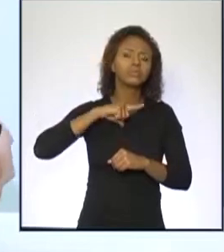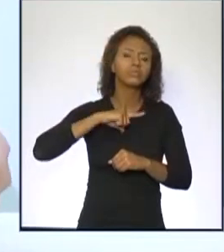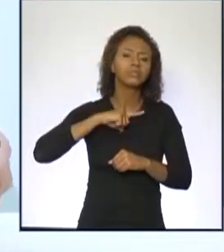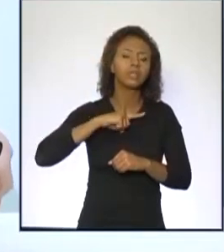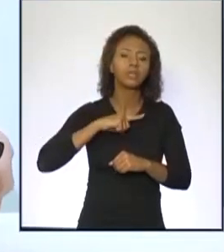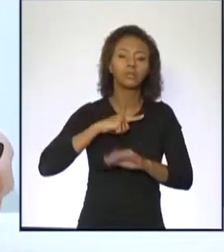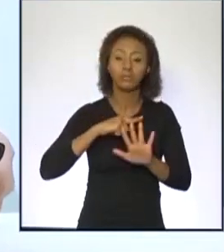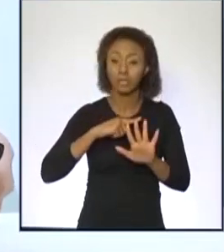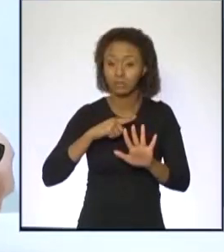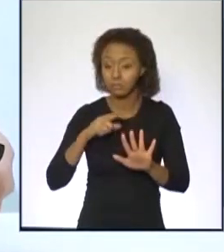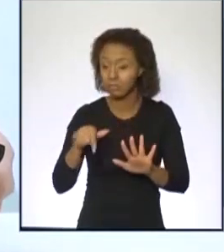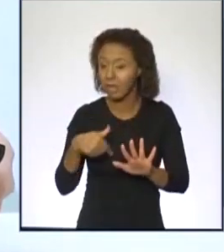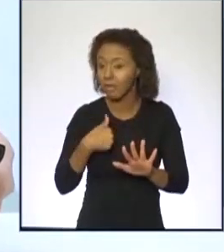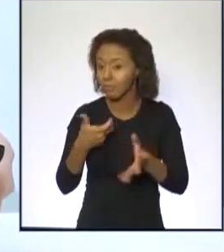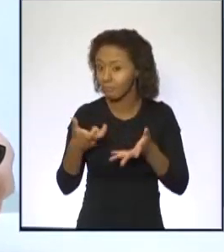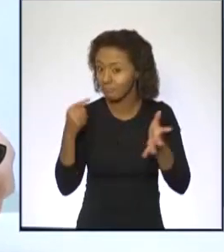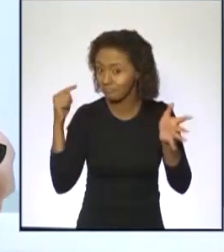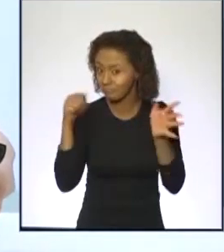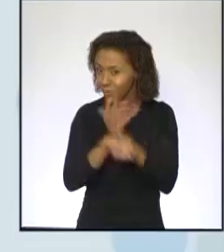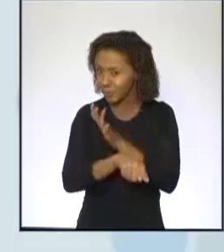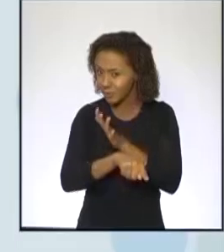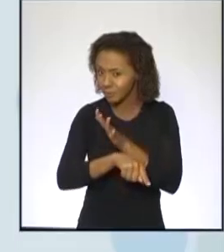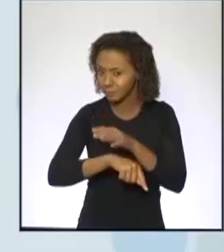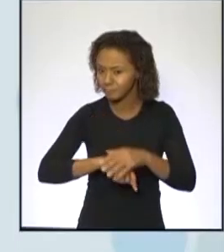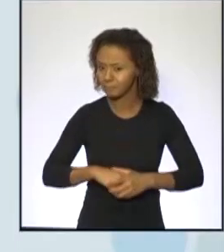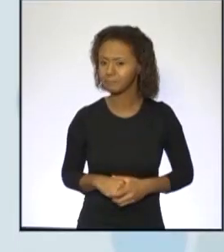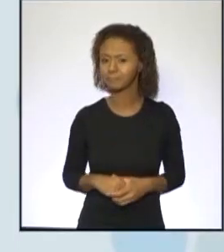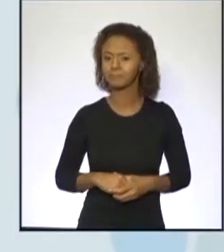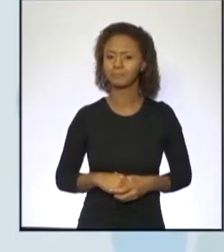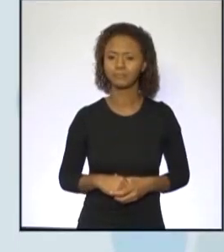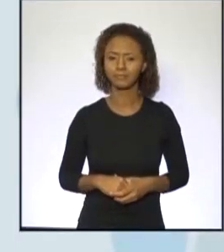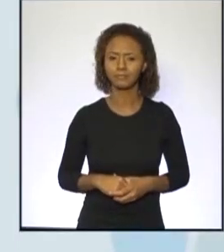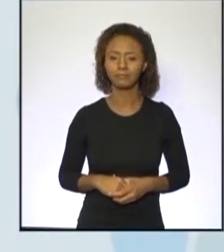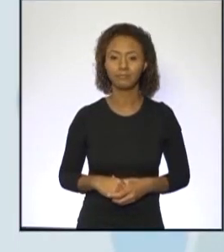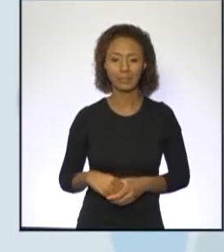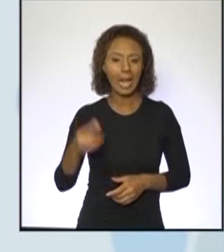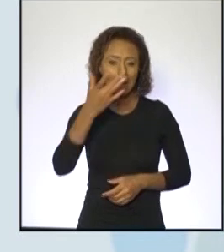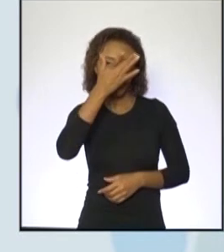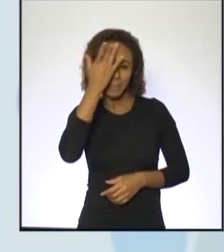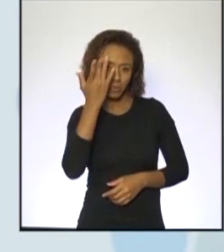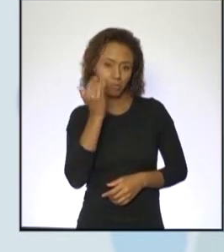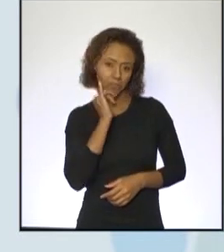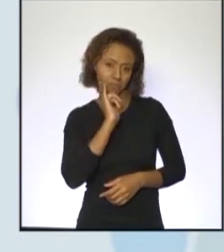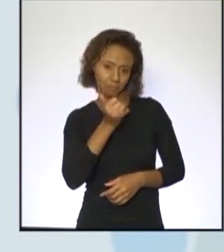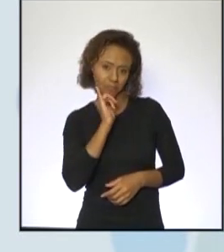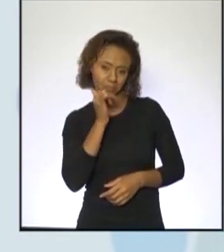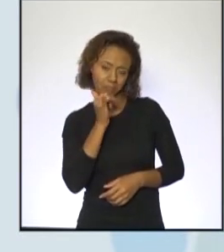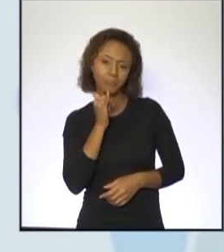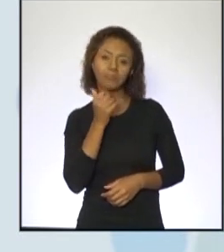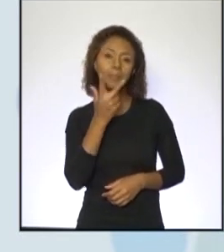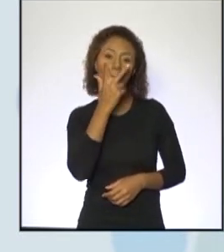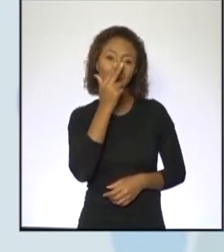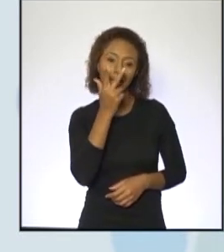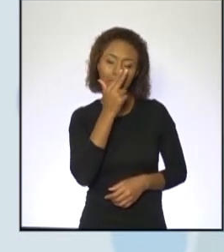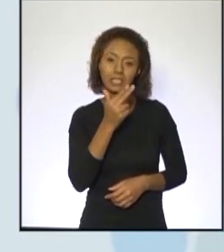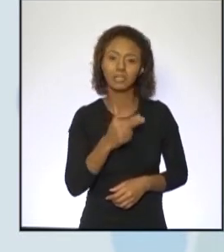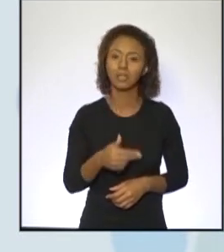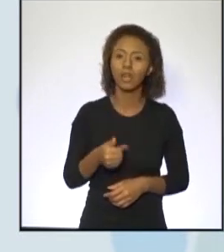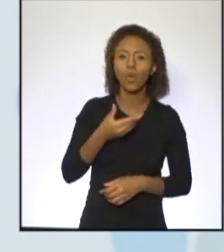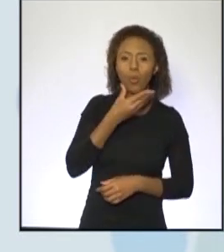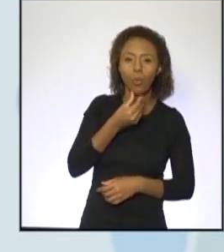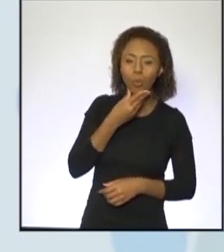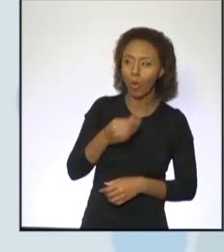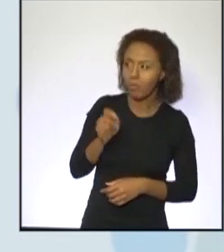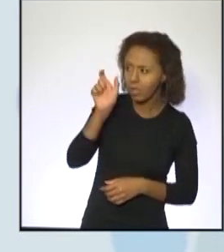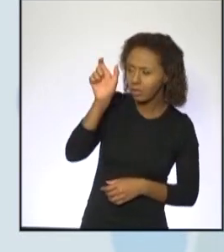texto, mas a nossa perguntinha para vocês é essa, tá? O narrador observa um passageiro em especial. O que